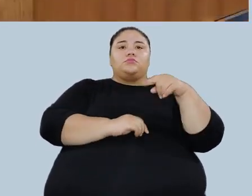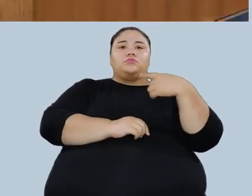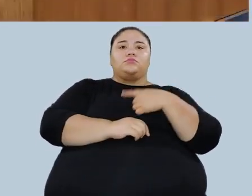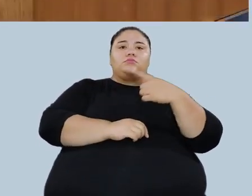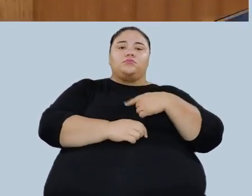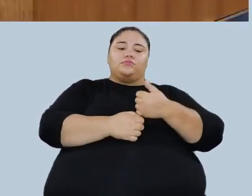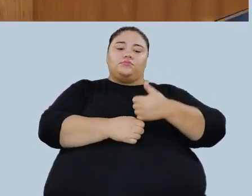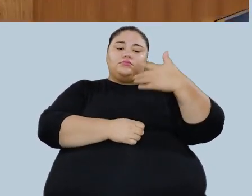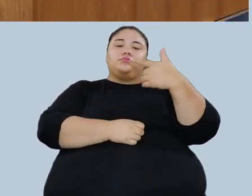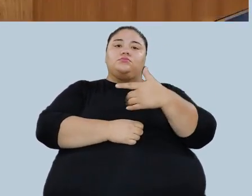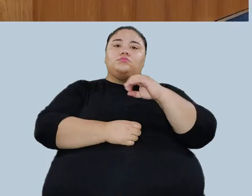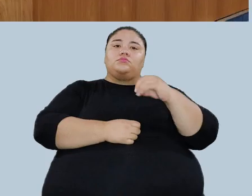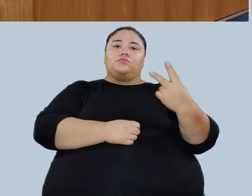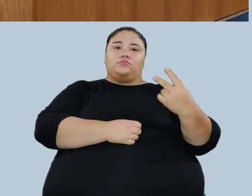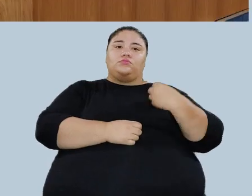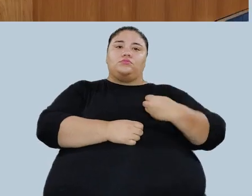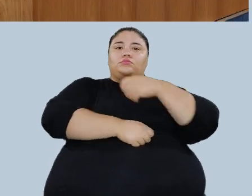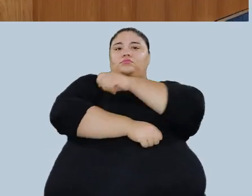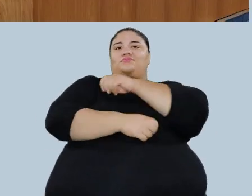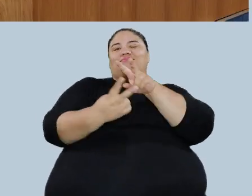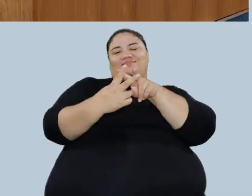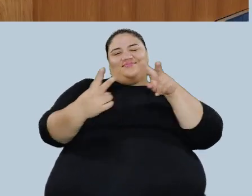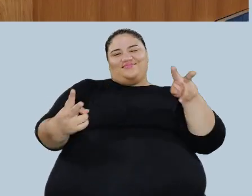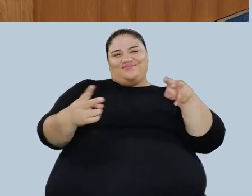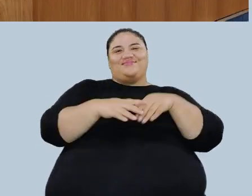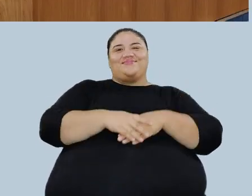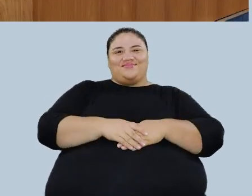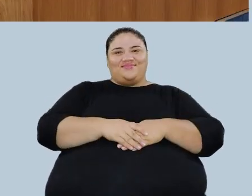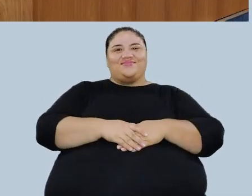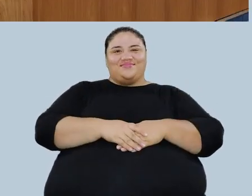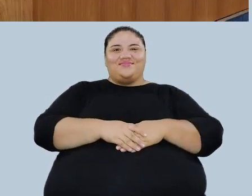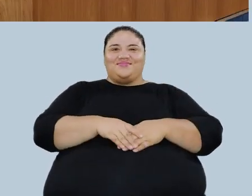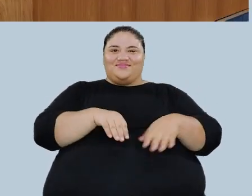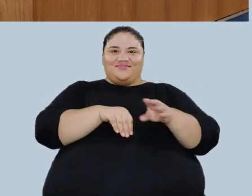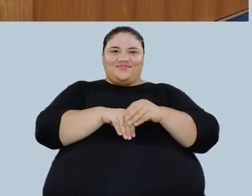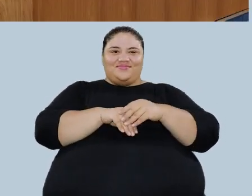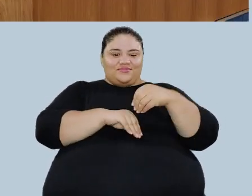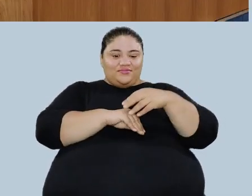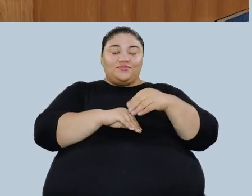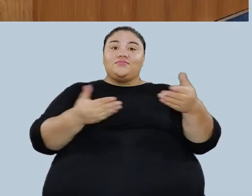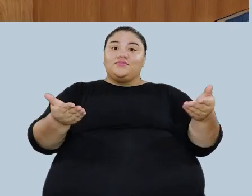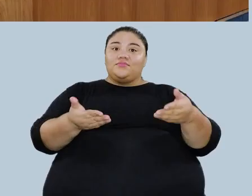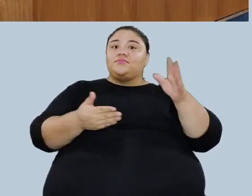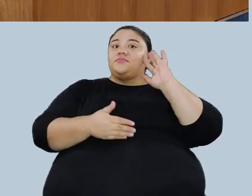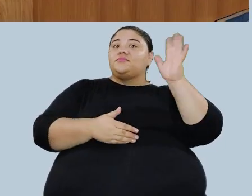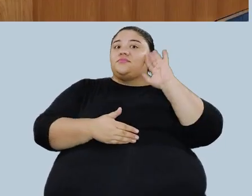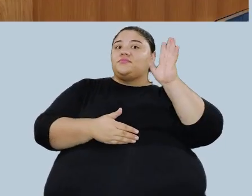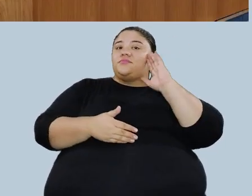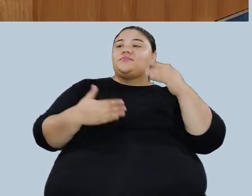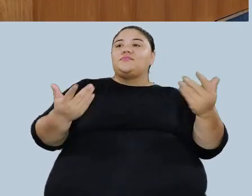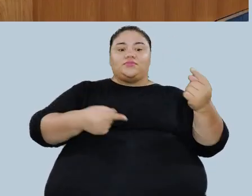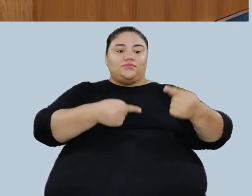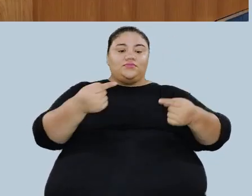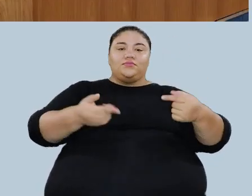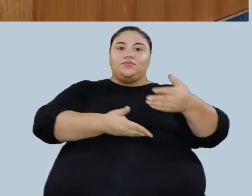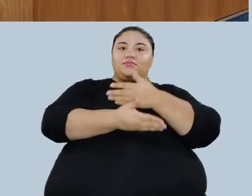temos 202 alunos online, né, Que ótimo. ávidos pelo conhecimento que o senhor está passando. Imagina